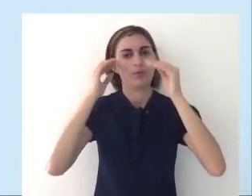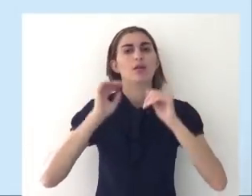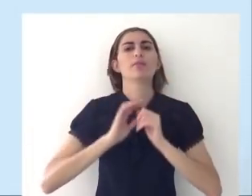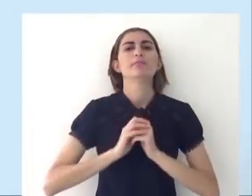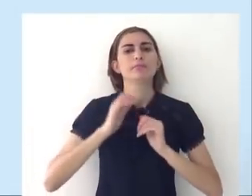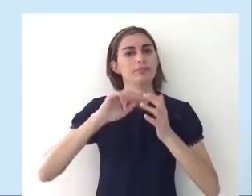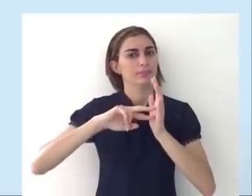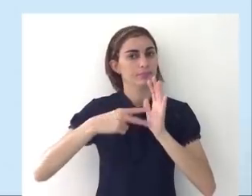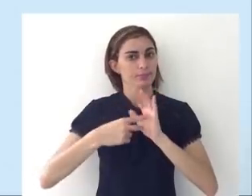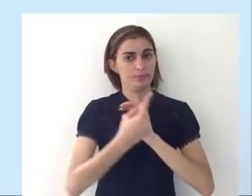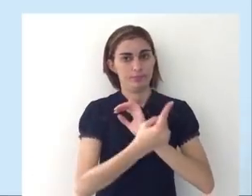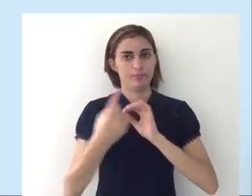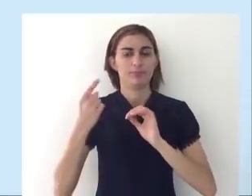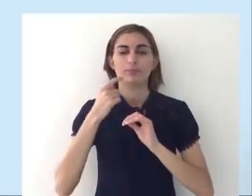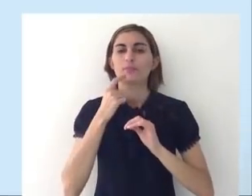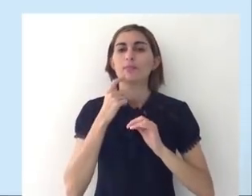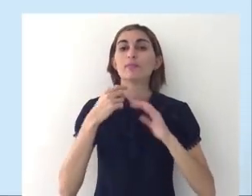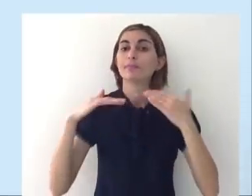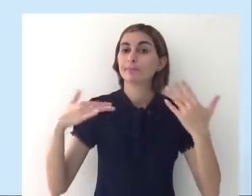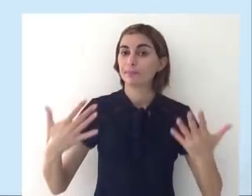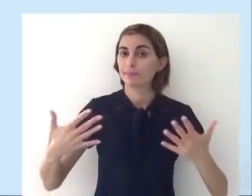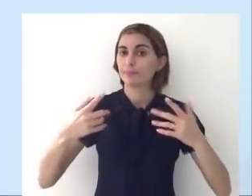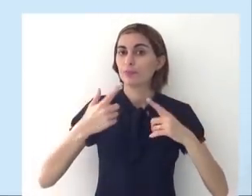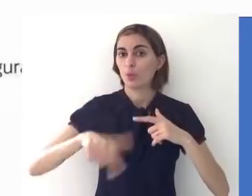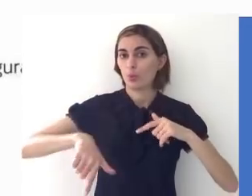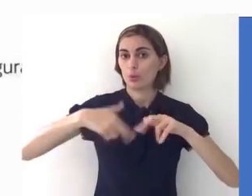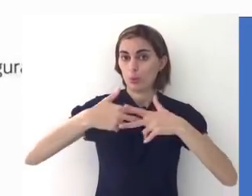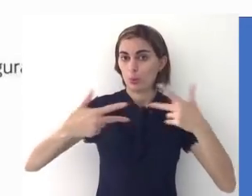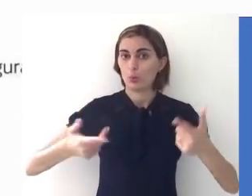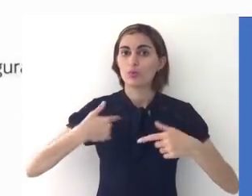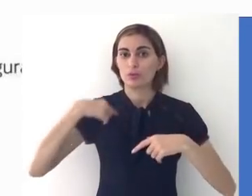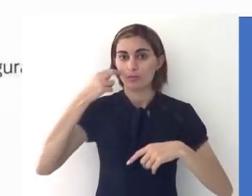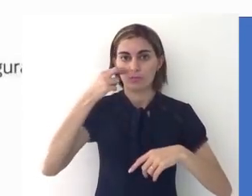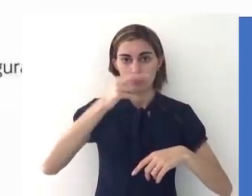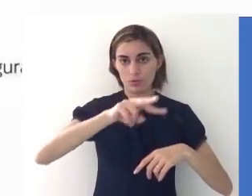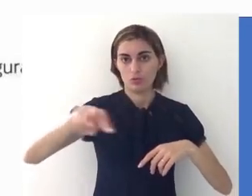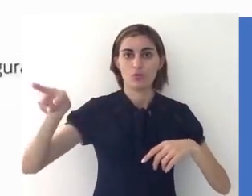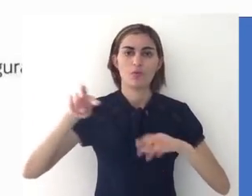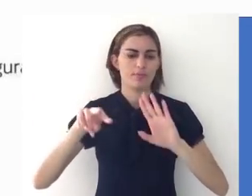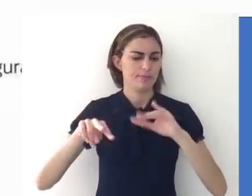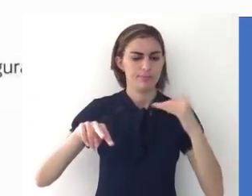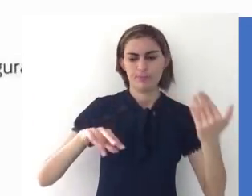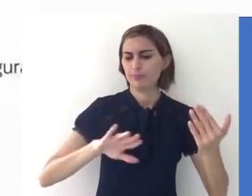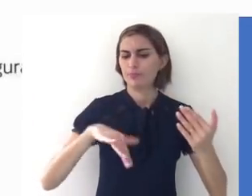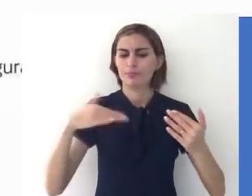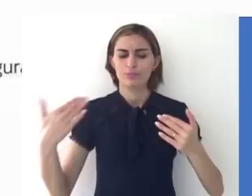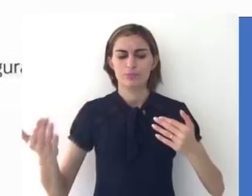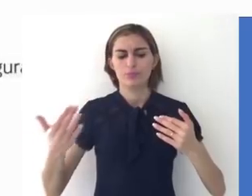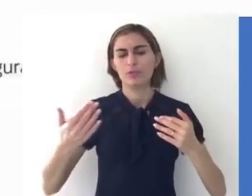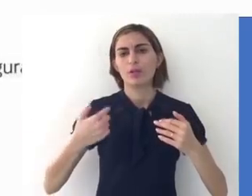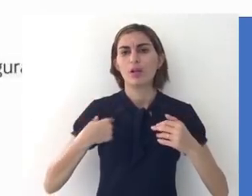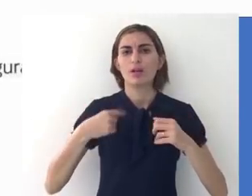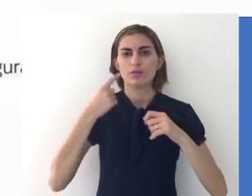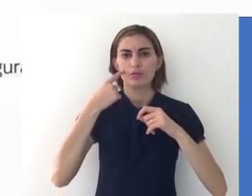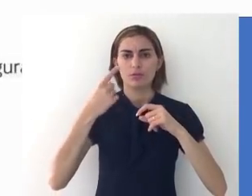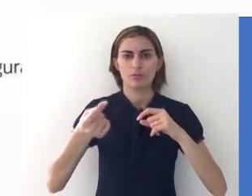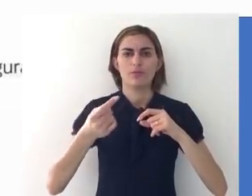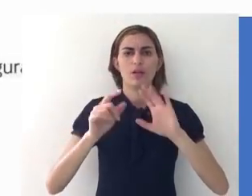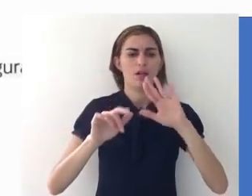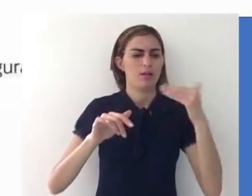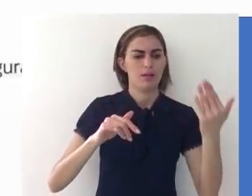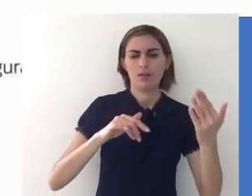palavrinhas fixas na tua cabeça e vendo qual é o significado delas. Então, outra coisa que a gente vê é que dos lados